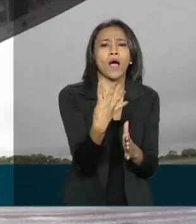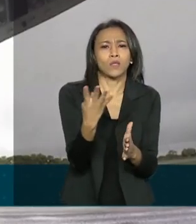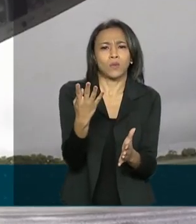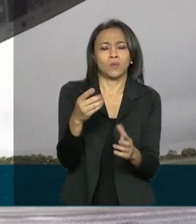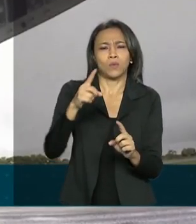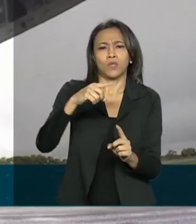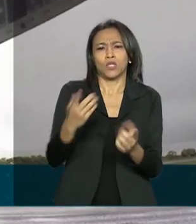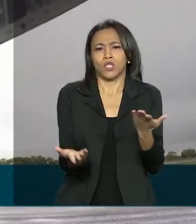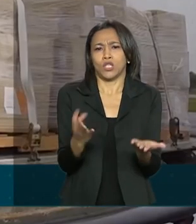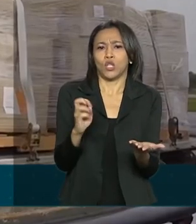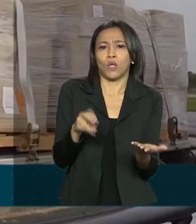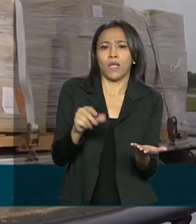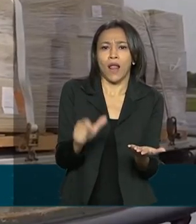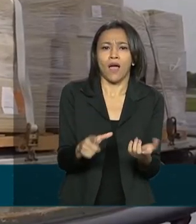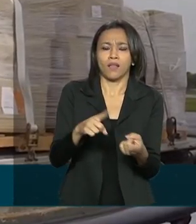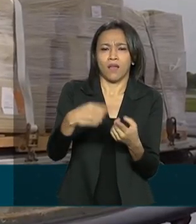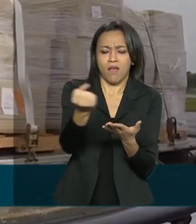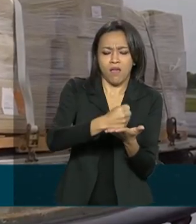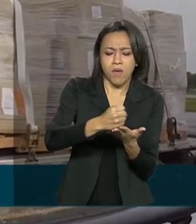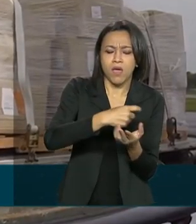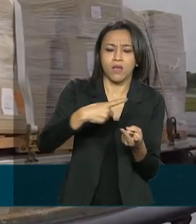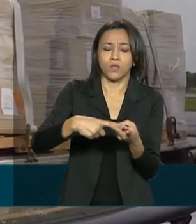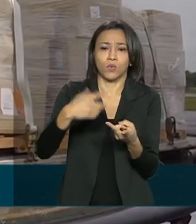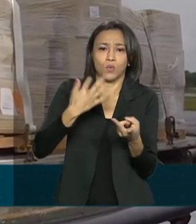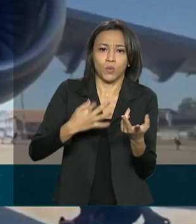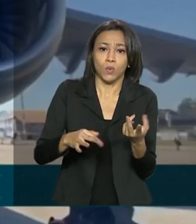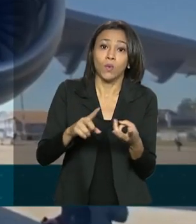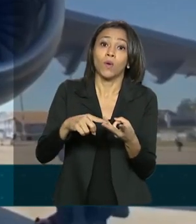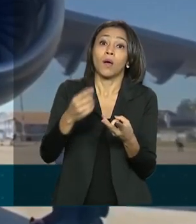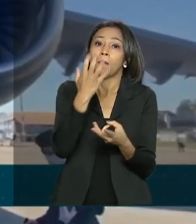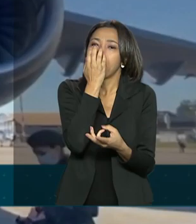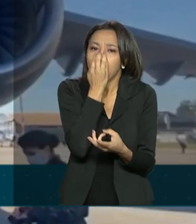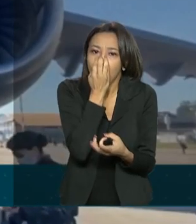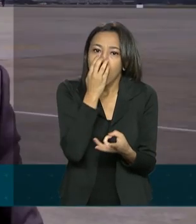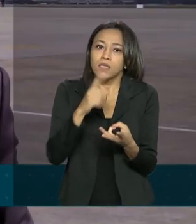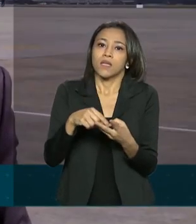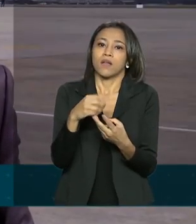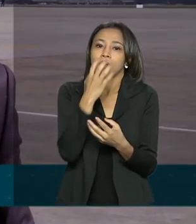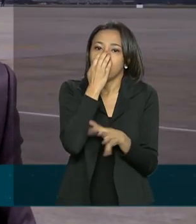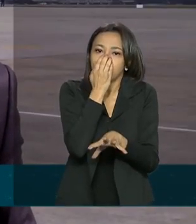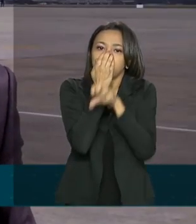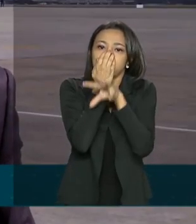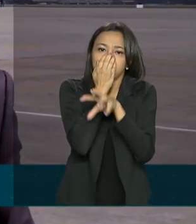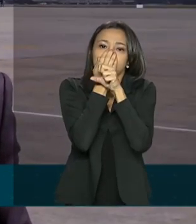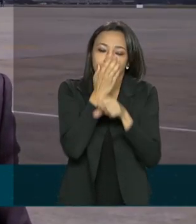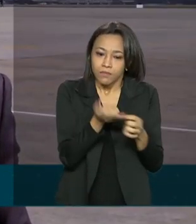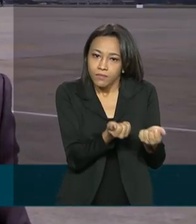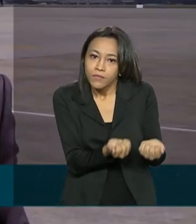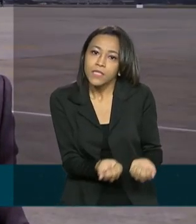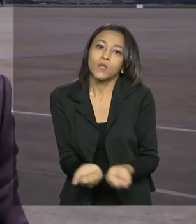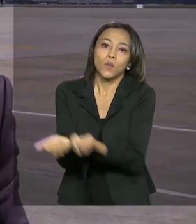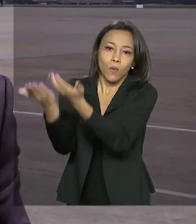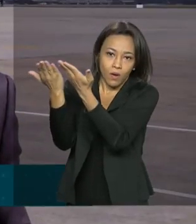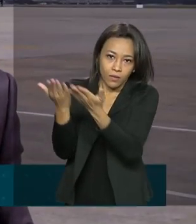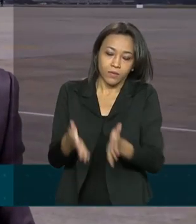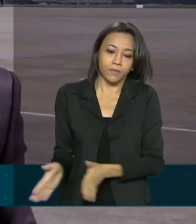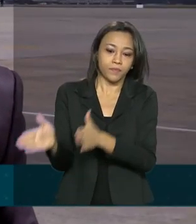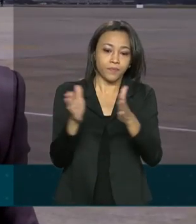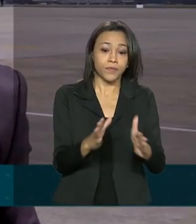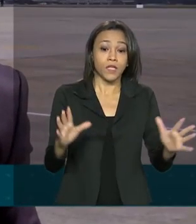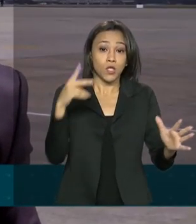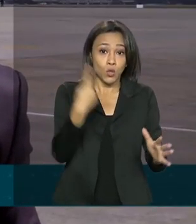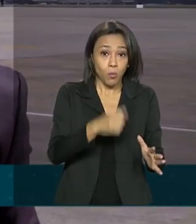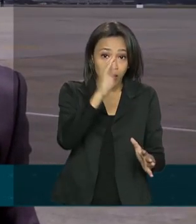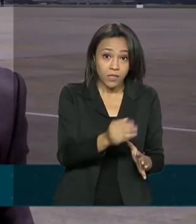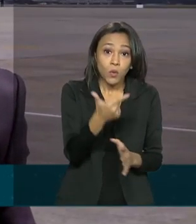incluem antibióticos, analgésicos, máscaras e ventiladores pulmonares. A comunidade libanesa no Brasil soma 12